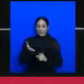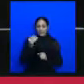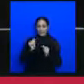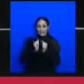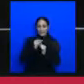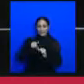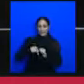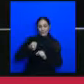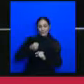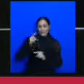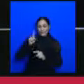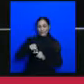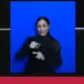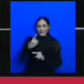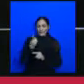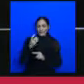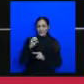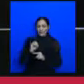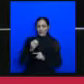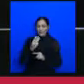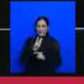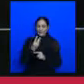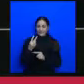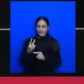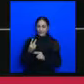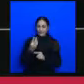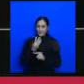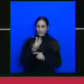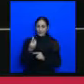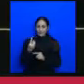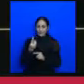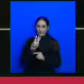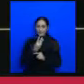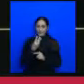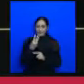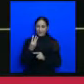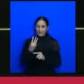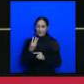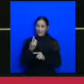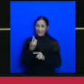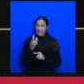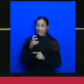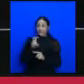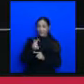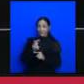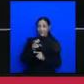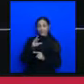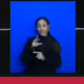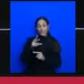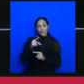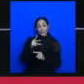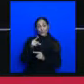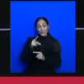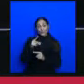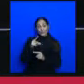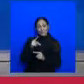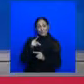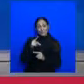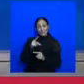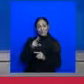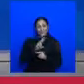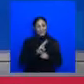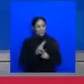Confira comigo, as dezenas sorteadas foram 10, 32, 41, 33, 15 e